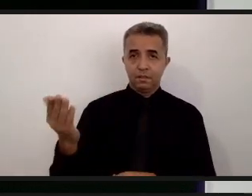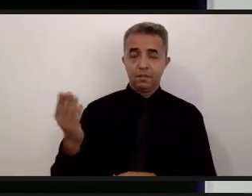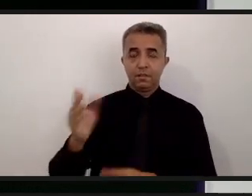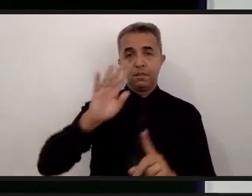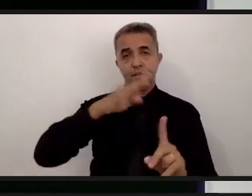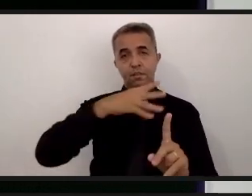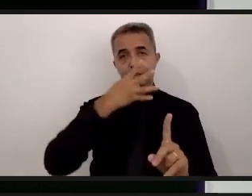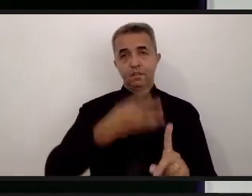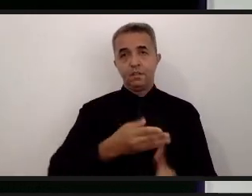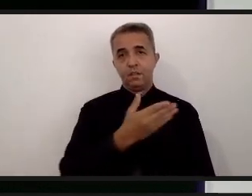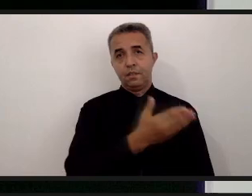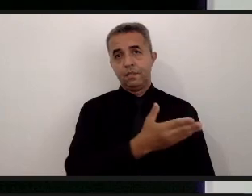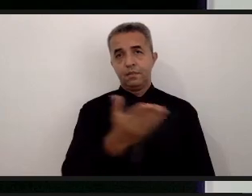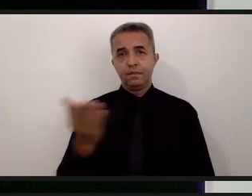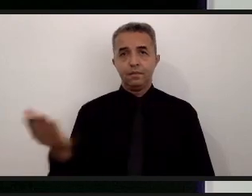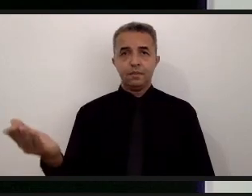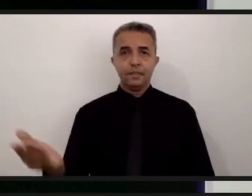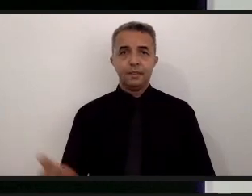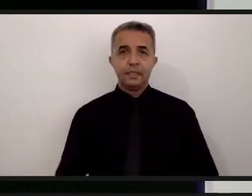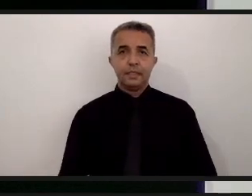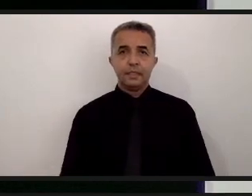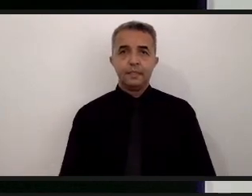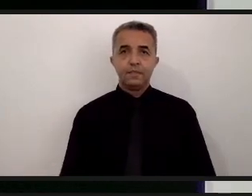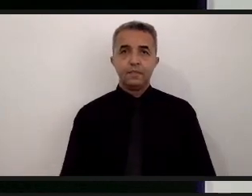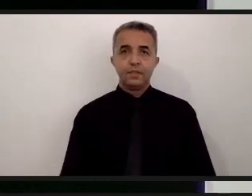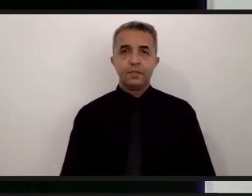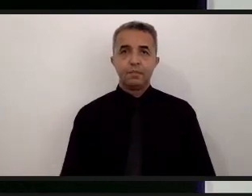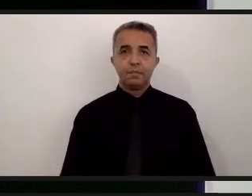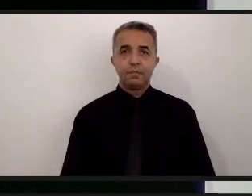elas. Bom,